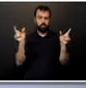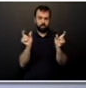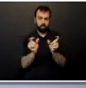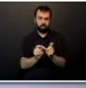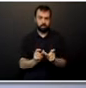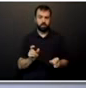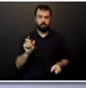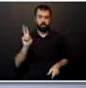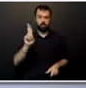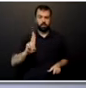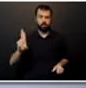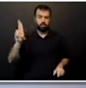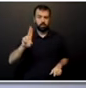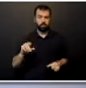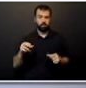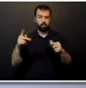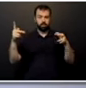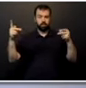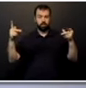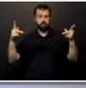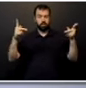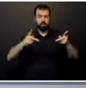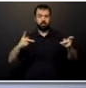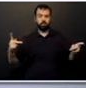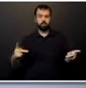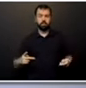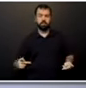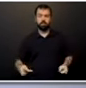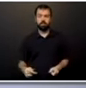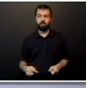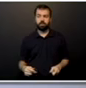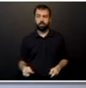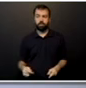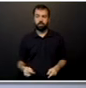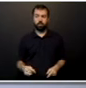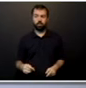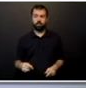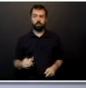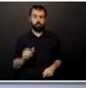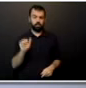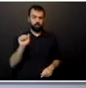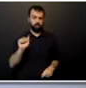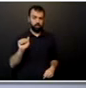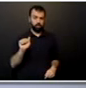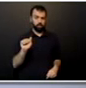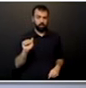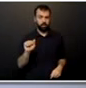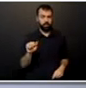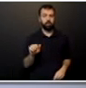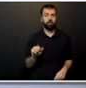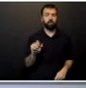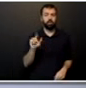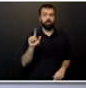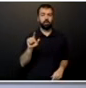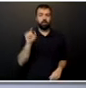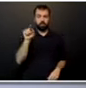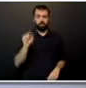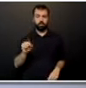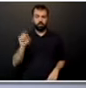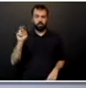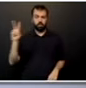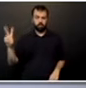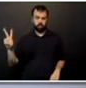eu digo assim no item a um está para 20 ou seja cada 1 cm no papel